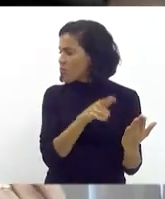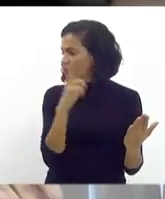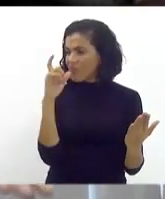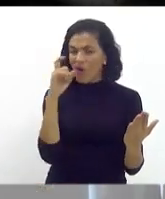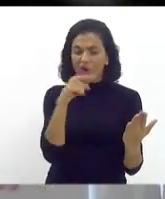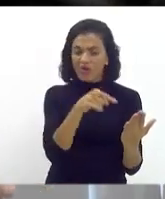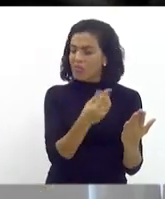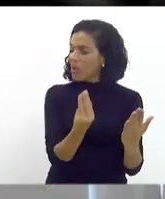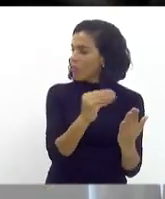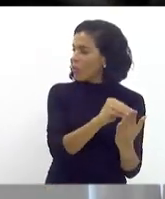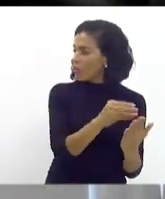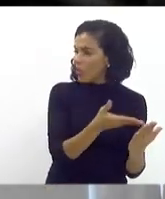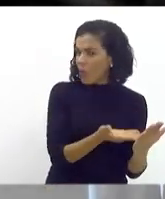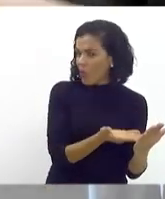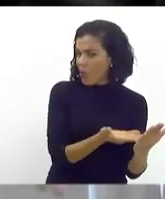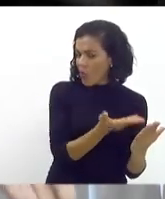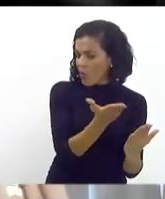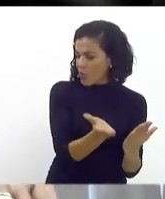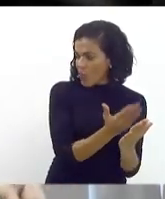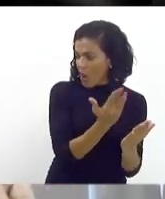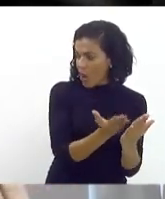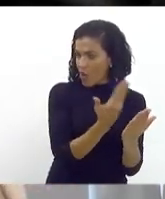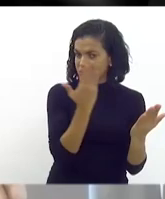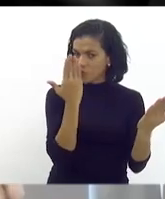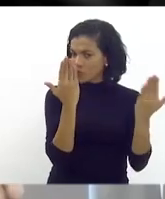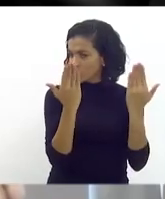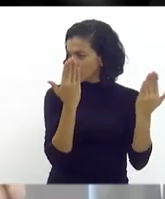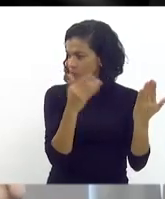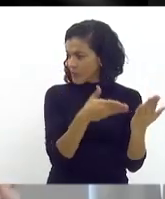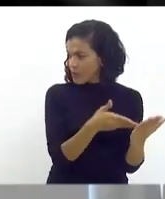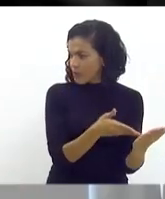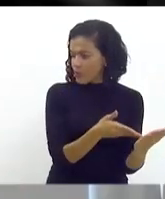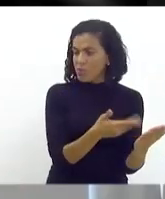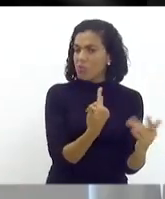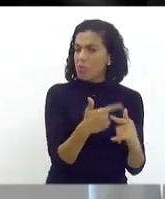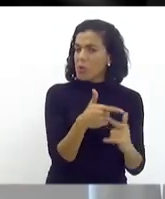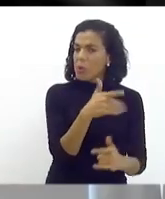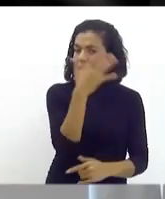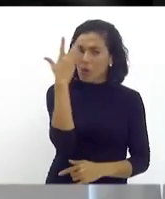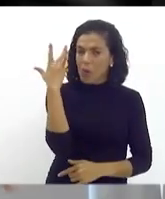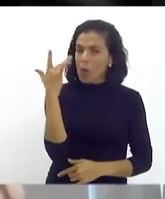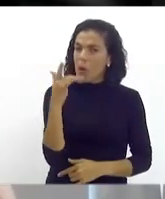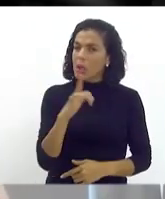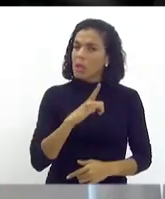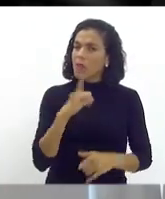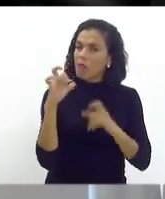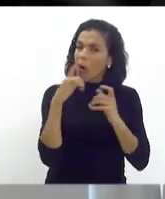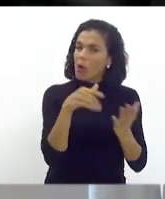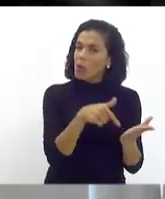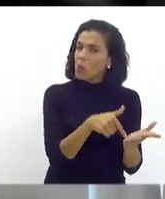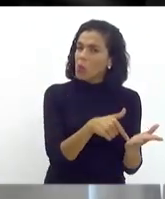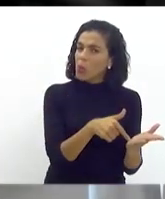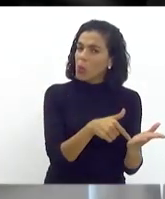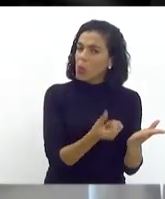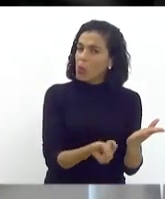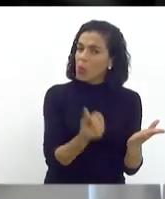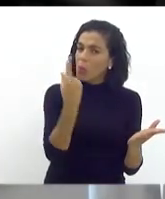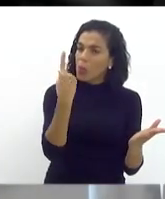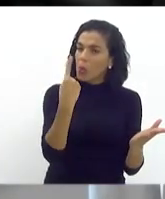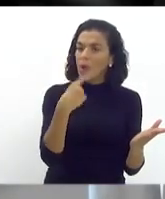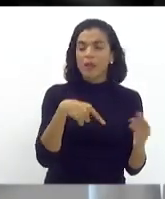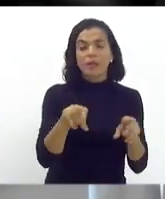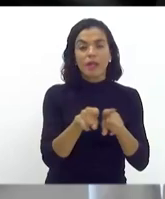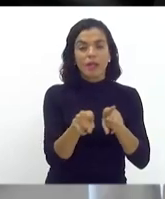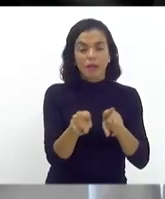ela foi inserida no álbum de suspeitos nós temos casos nesse sentido muita das vezes